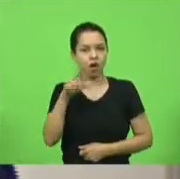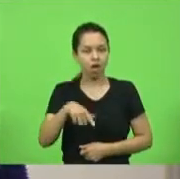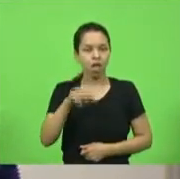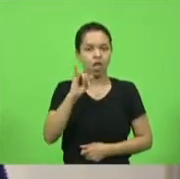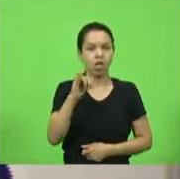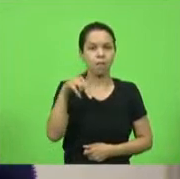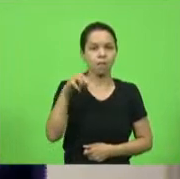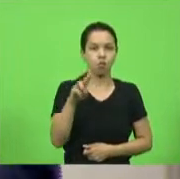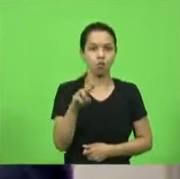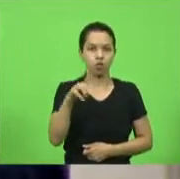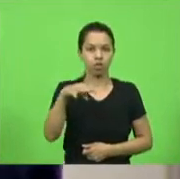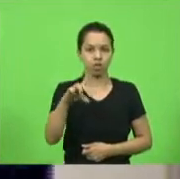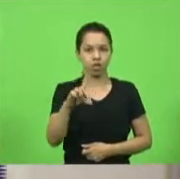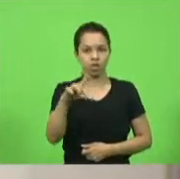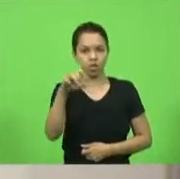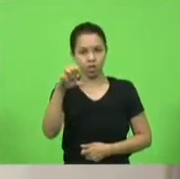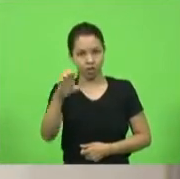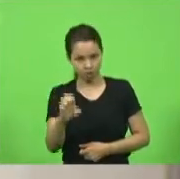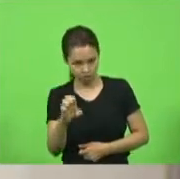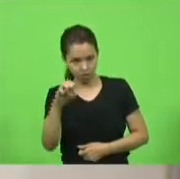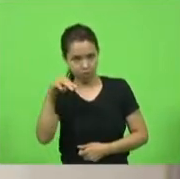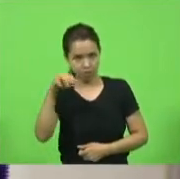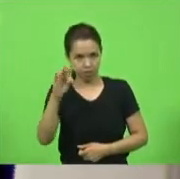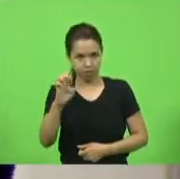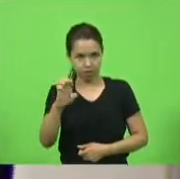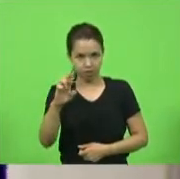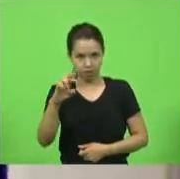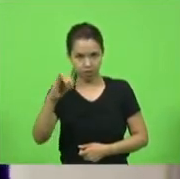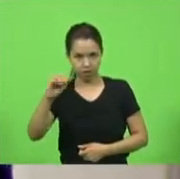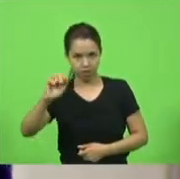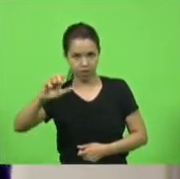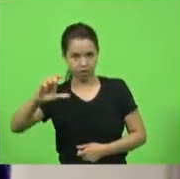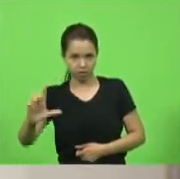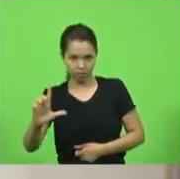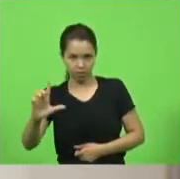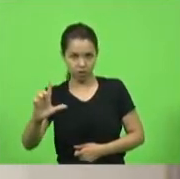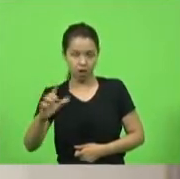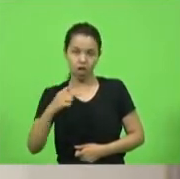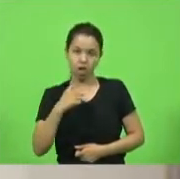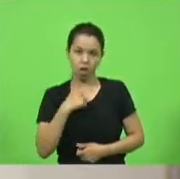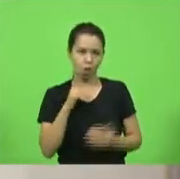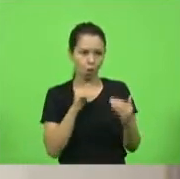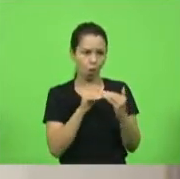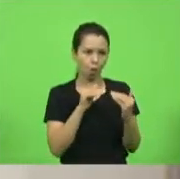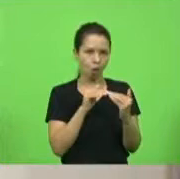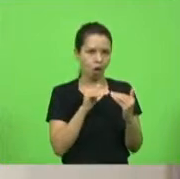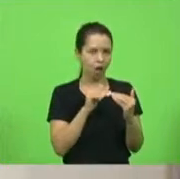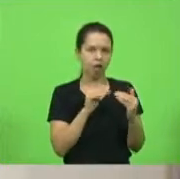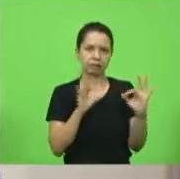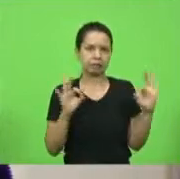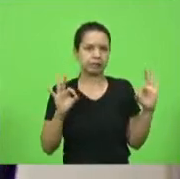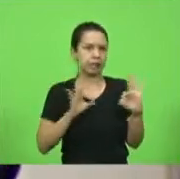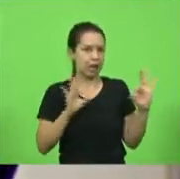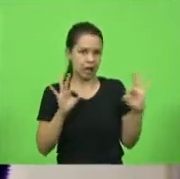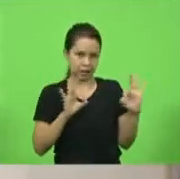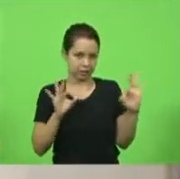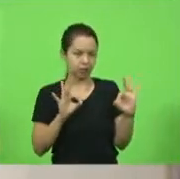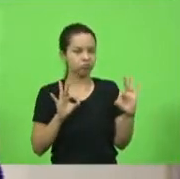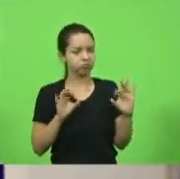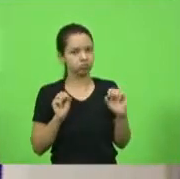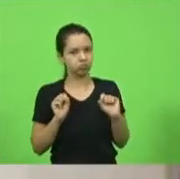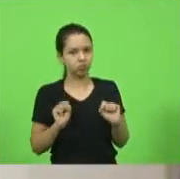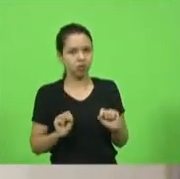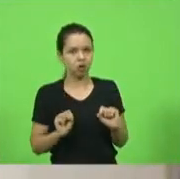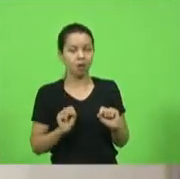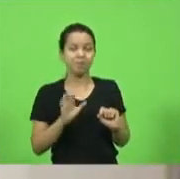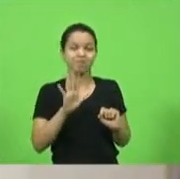Eu posso não concordar com uma vírgula do que o deputado fala, mas eu tenho que